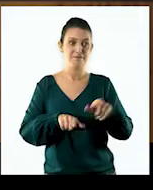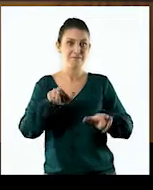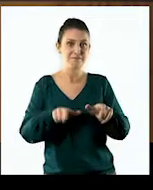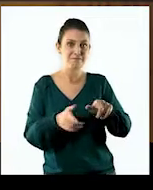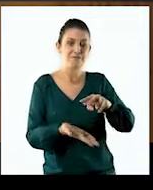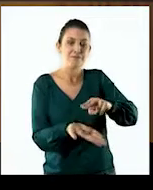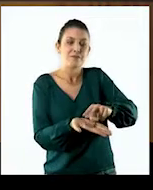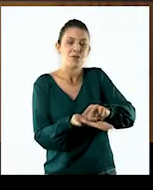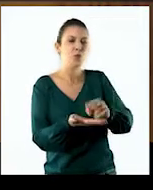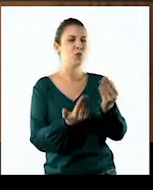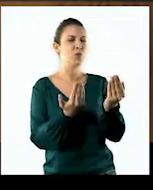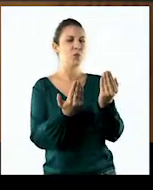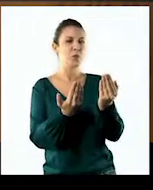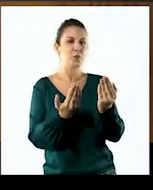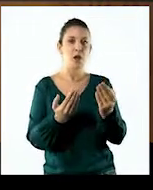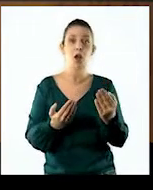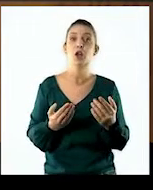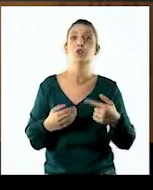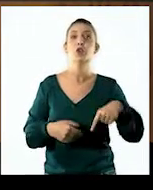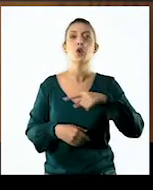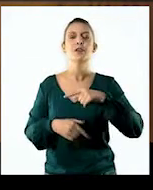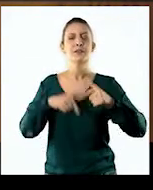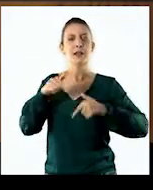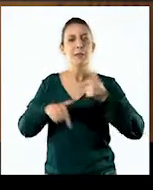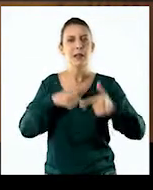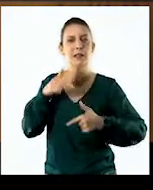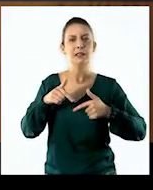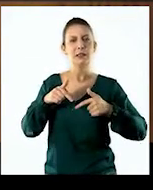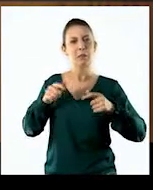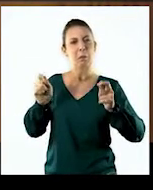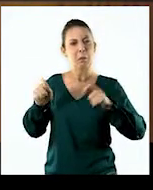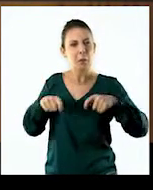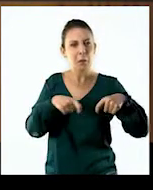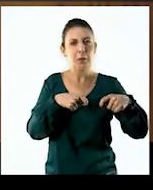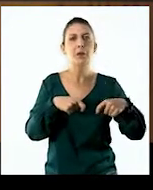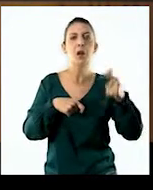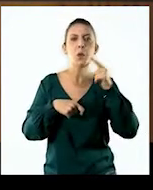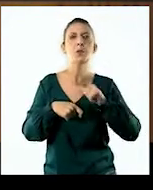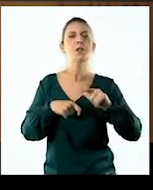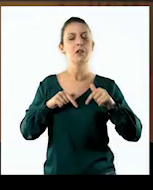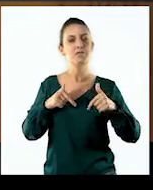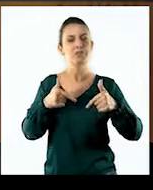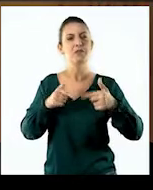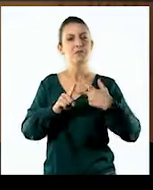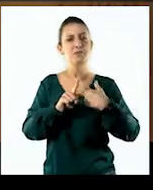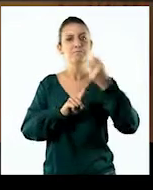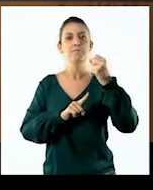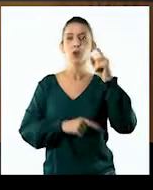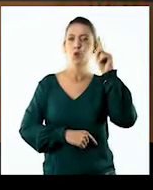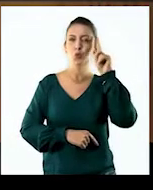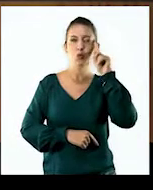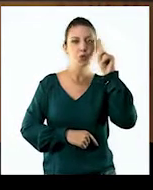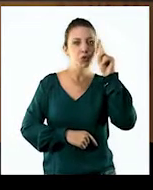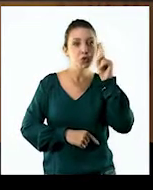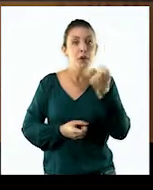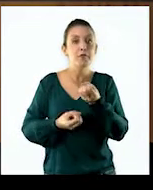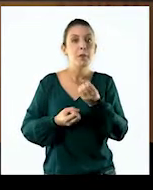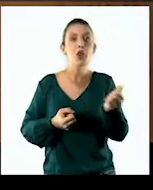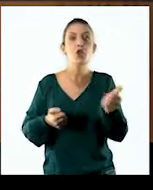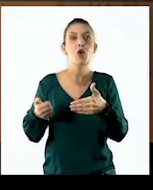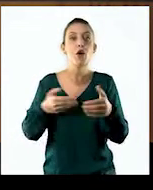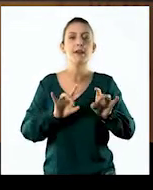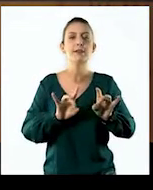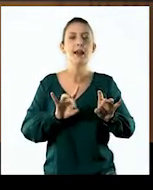suspeitos estamos tomando todas as providências a nosso alcance para vencer essa batalha todos os dias